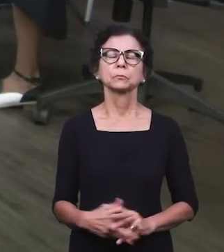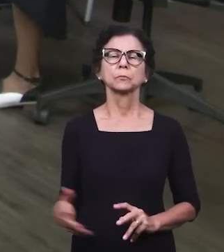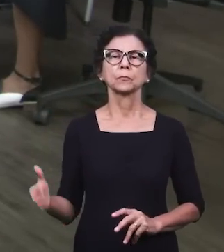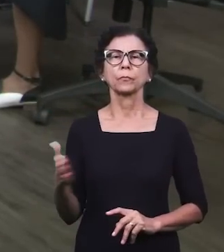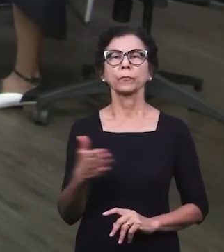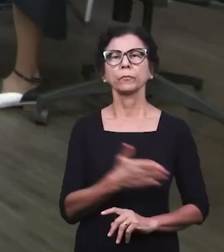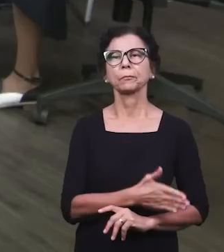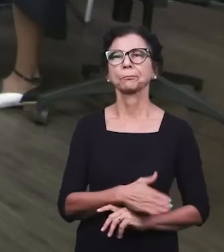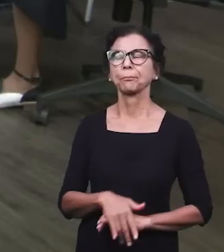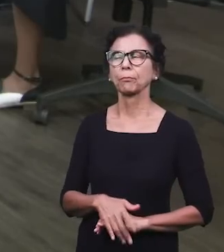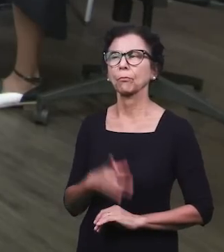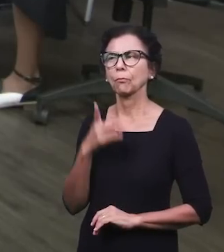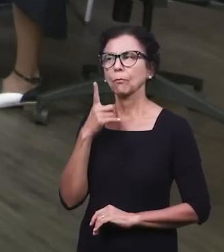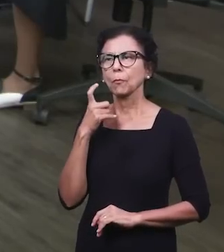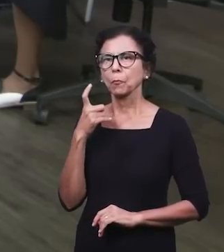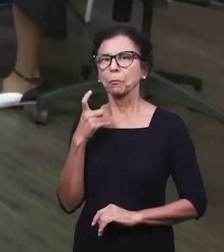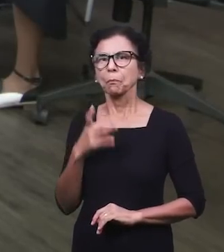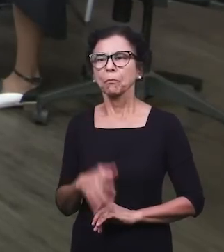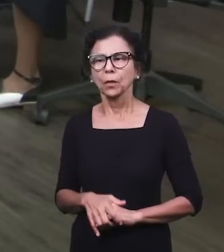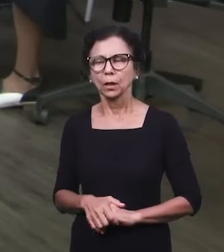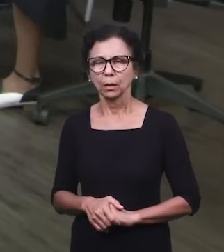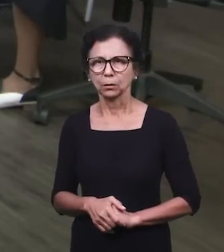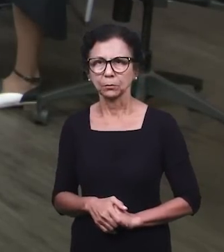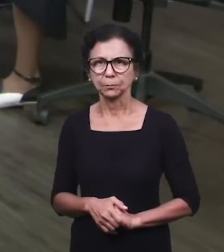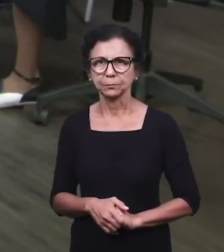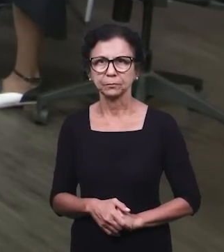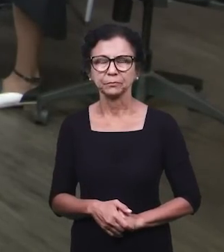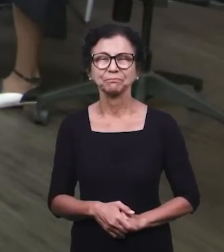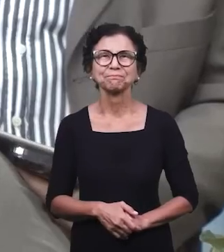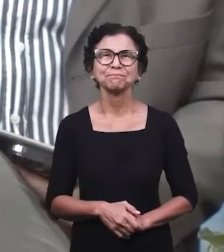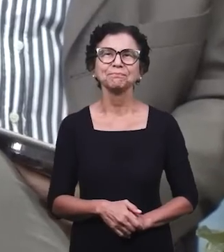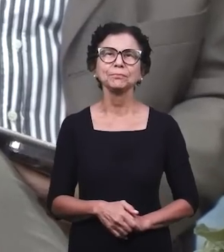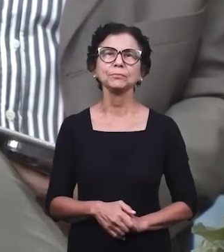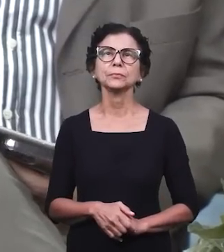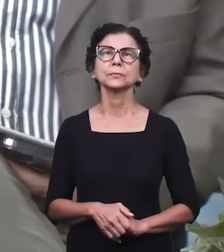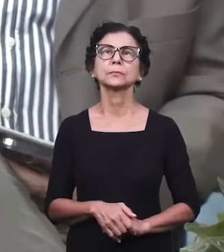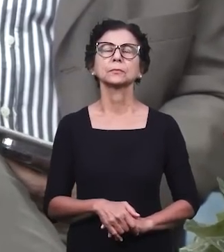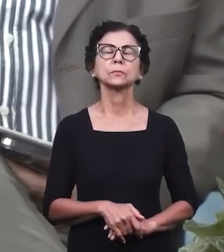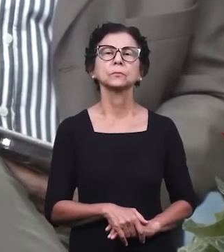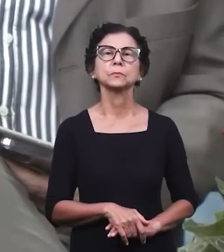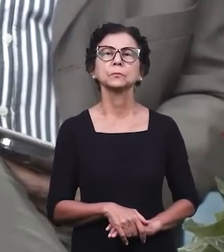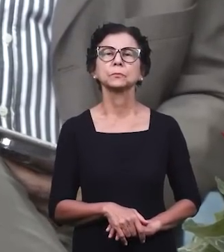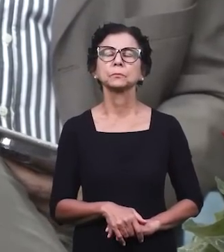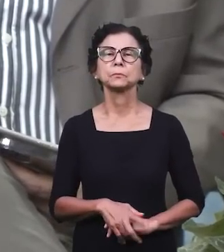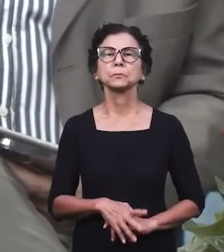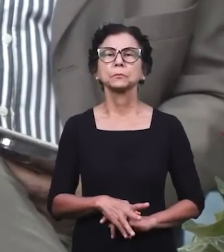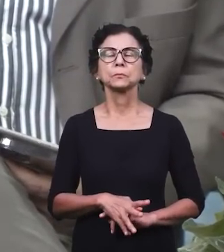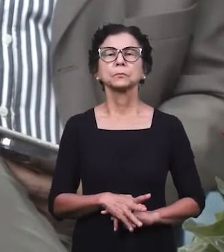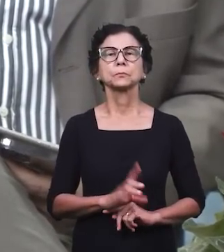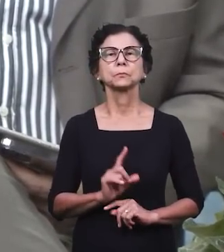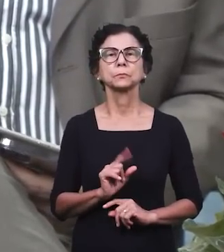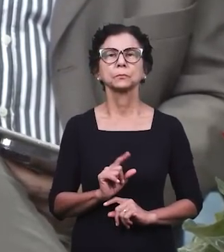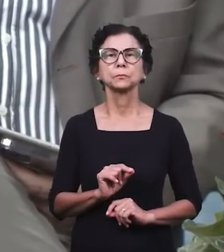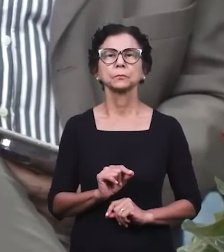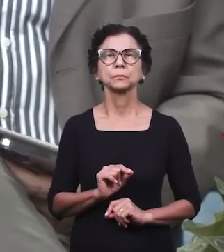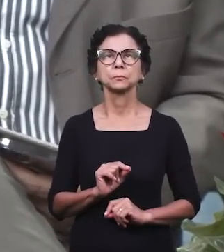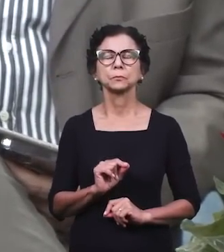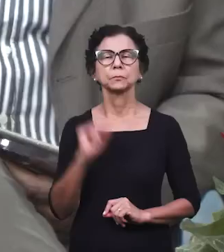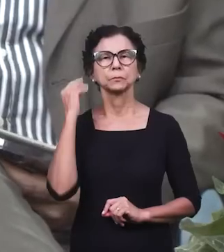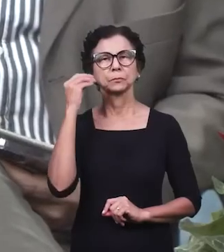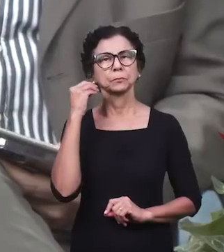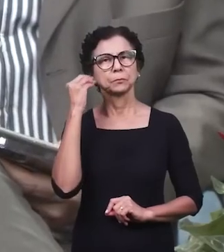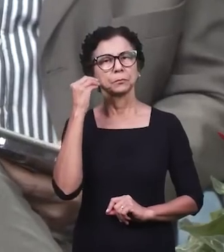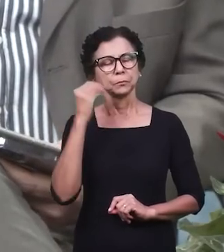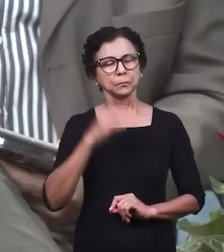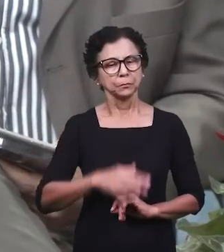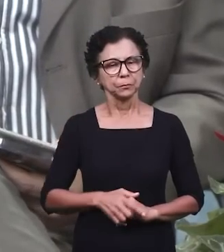né, que essa percepção ela seja vivida porque o jovem tem